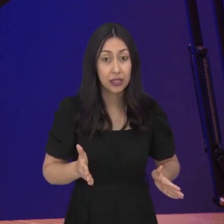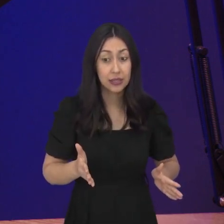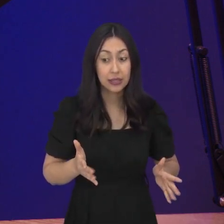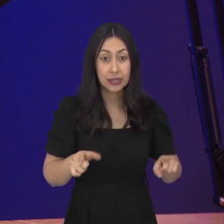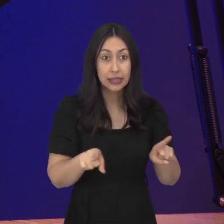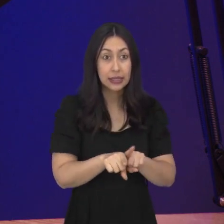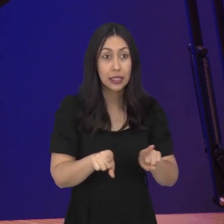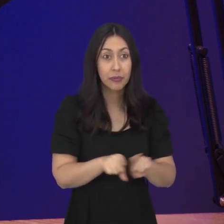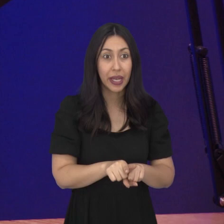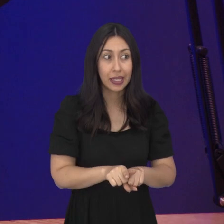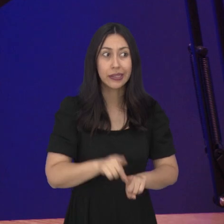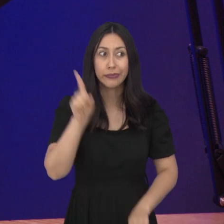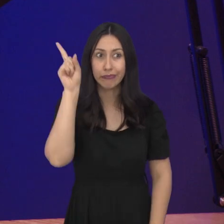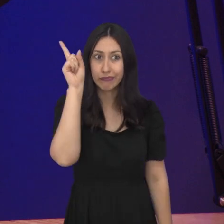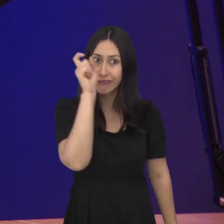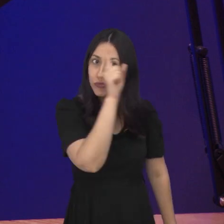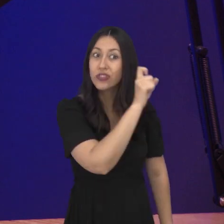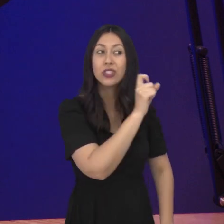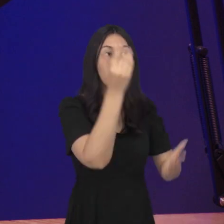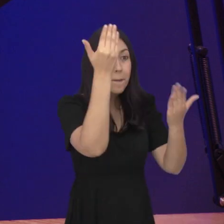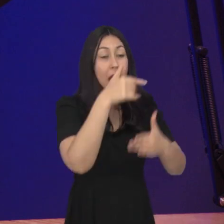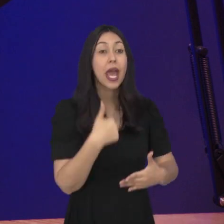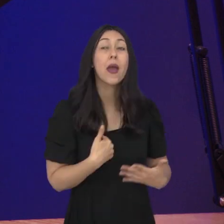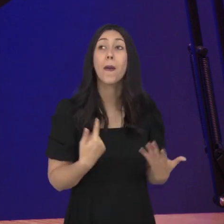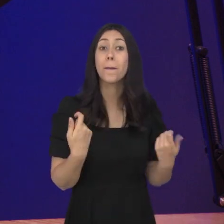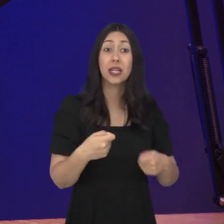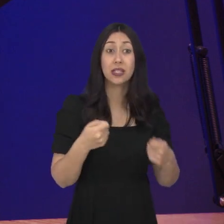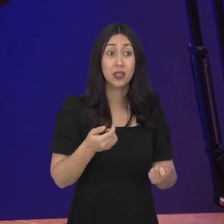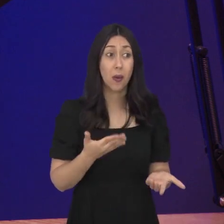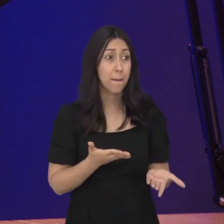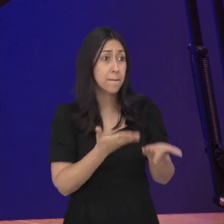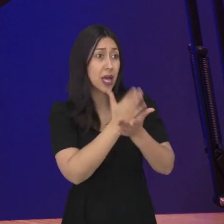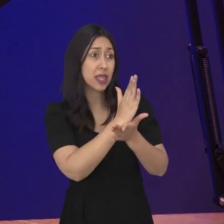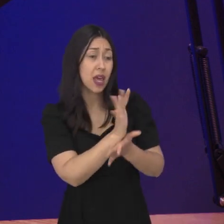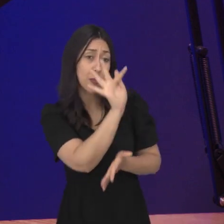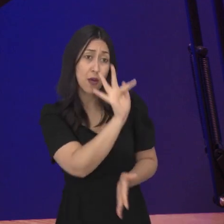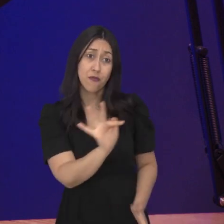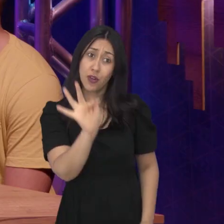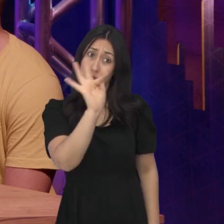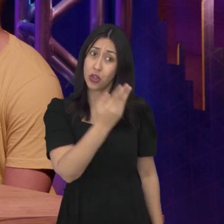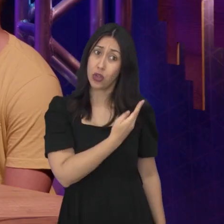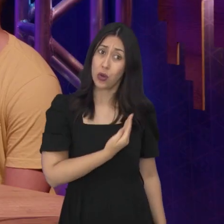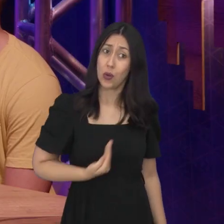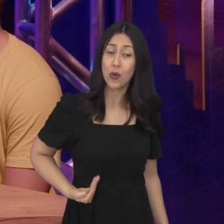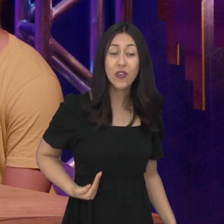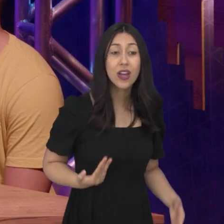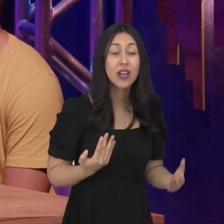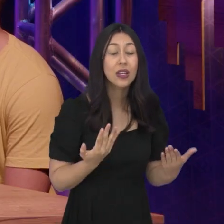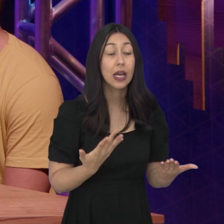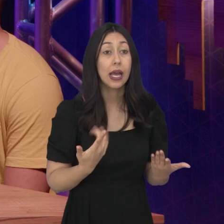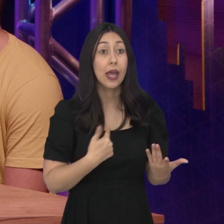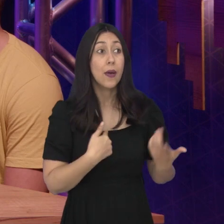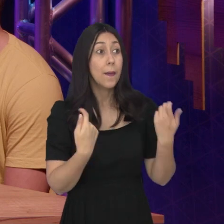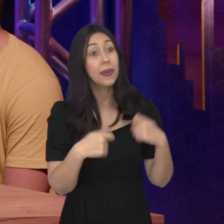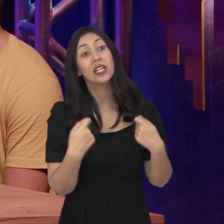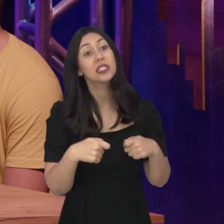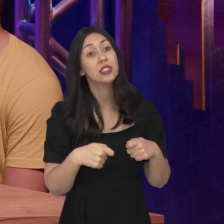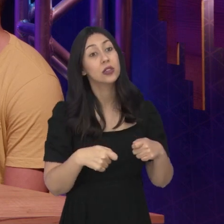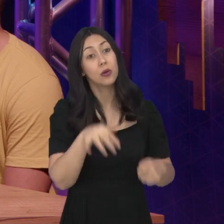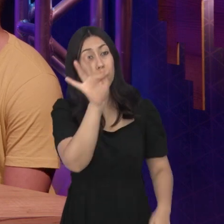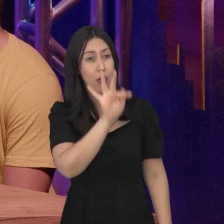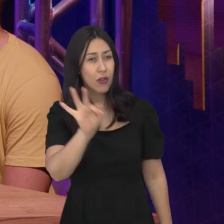fazer. E tinha muita concorrência, tinha aquela questão de, eu preciso passar numa universidade pública, eu preciso passar numa universidade